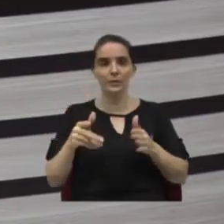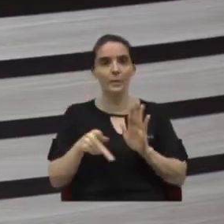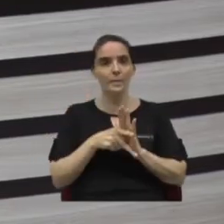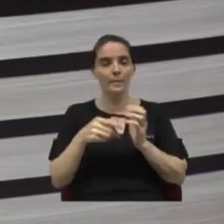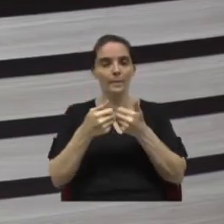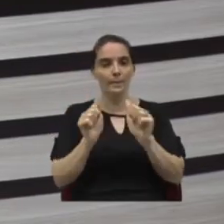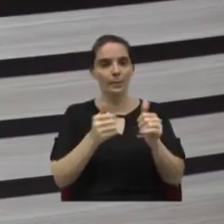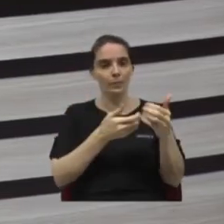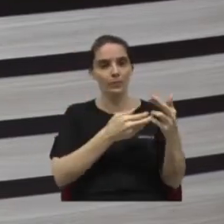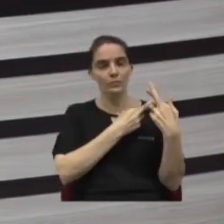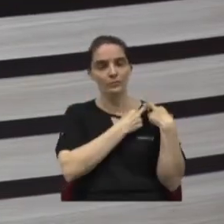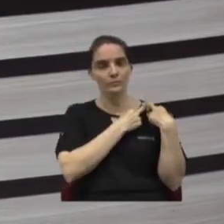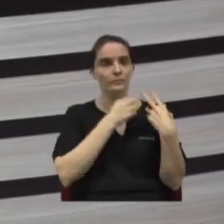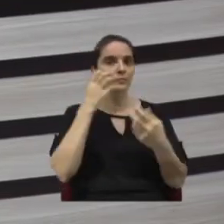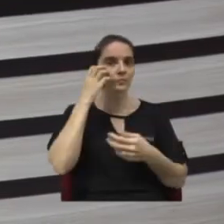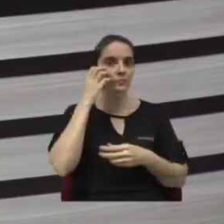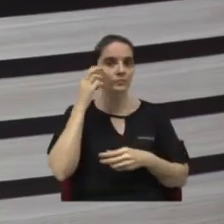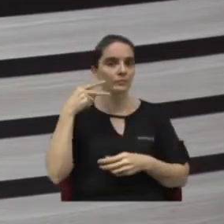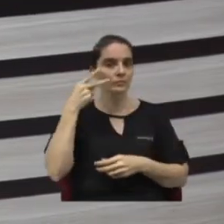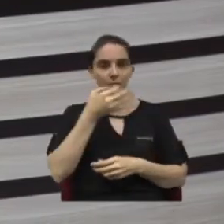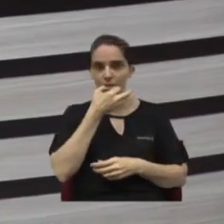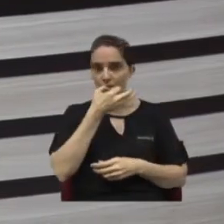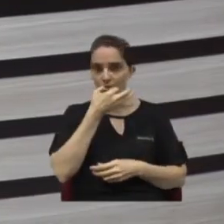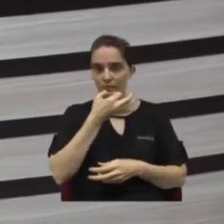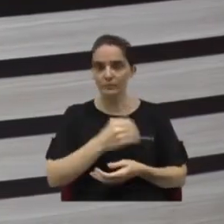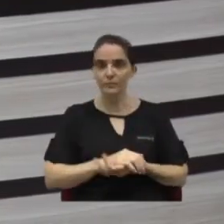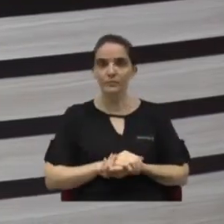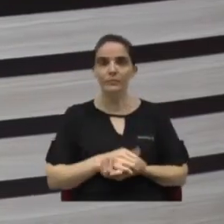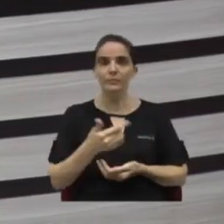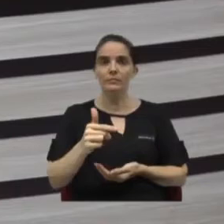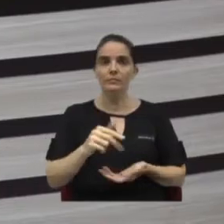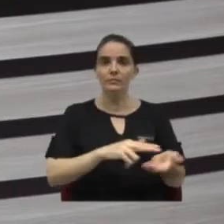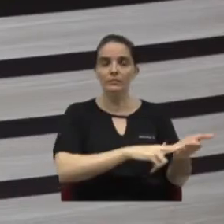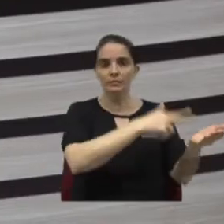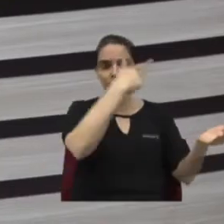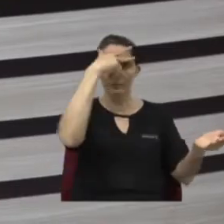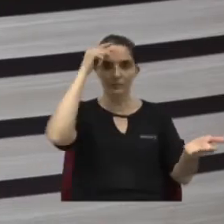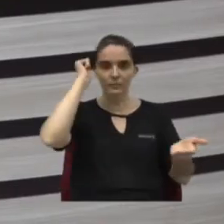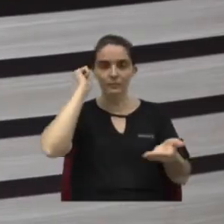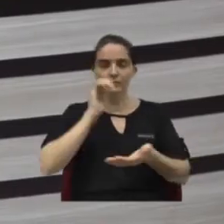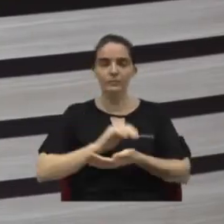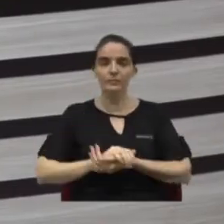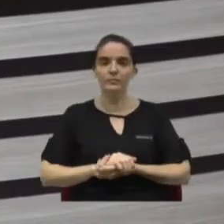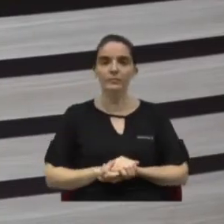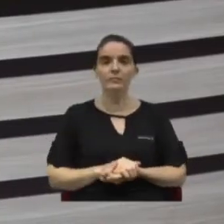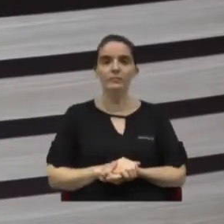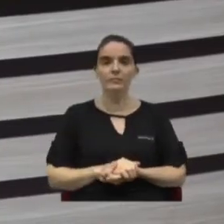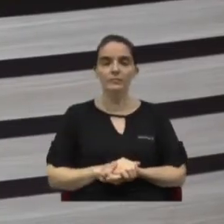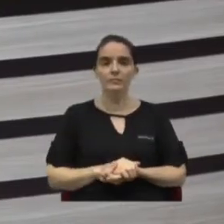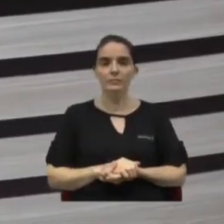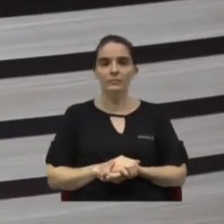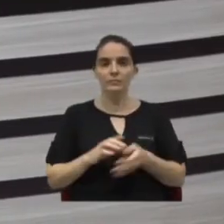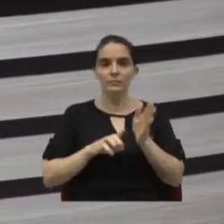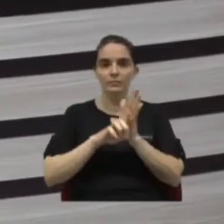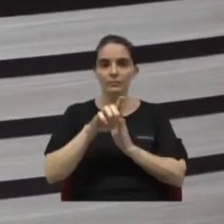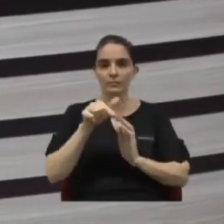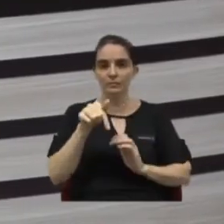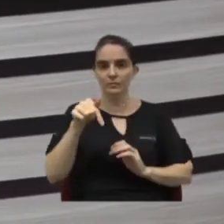vereador deseja discutir o requerimento? Não havendo, será enviado ao Executivo.